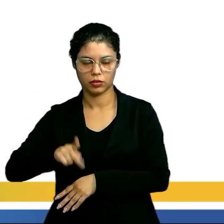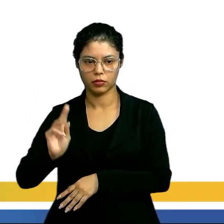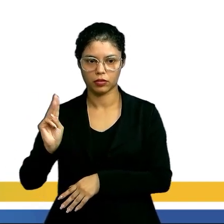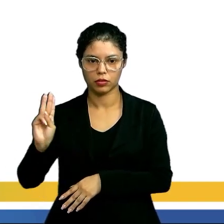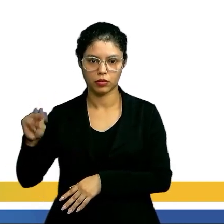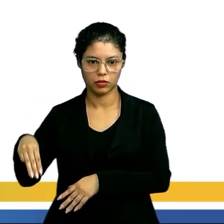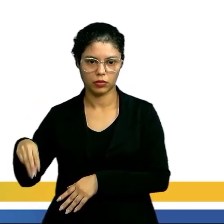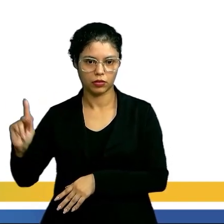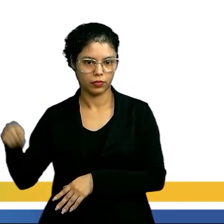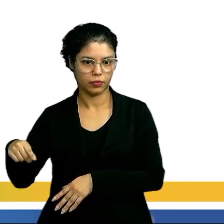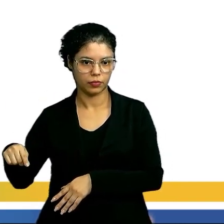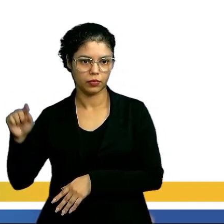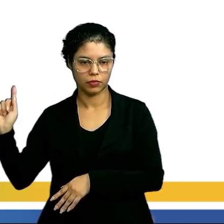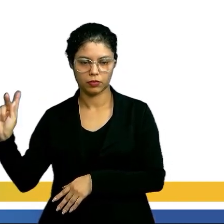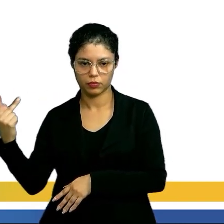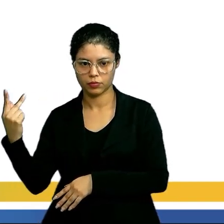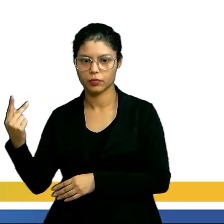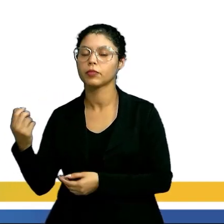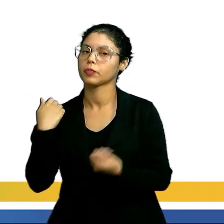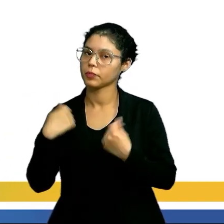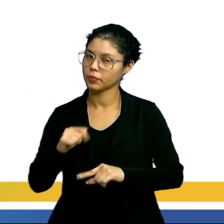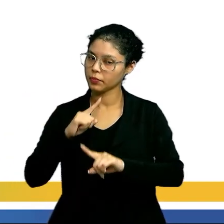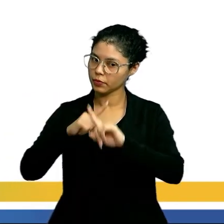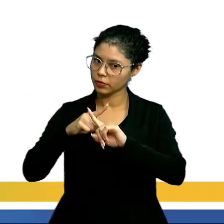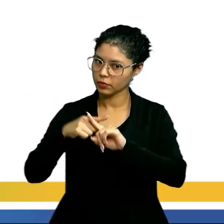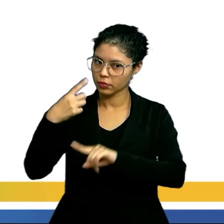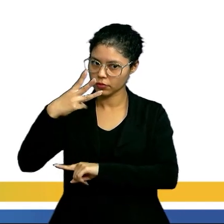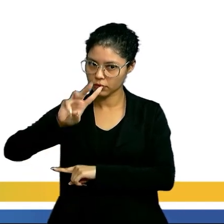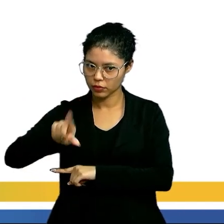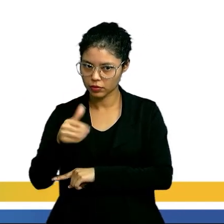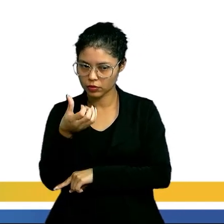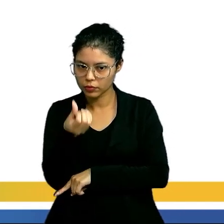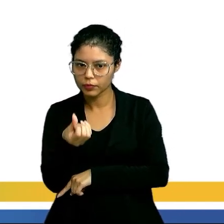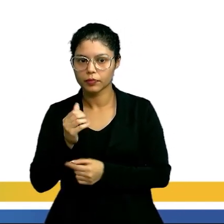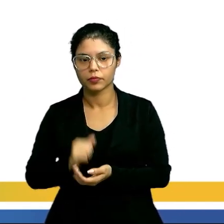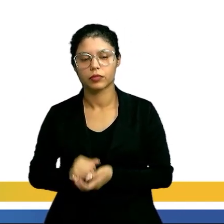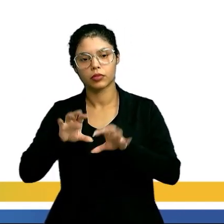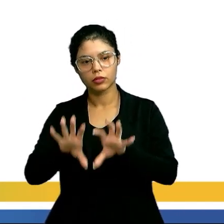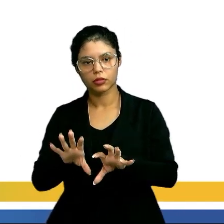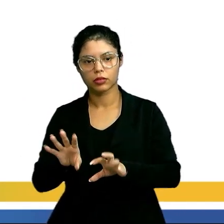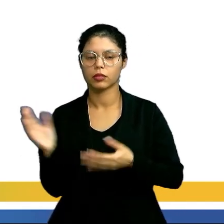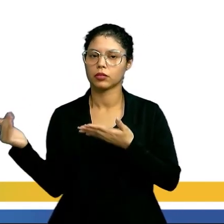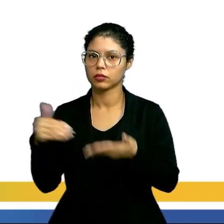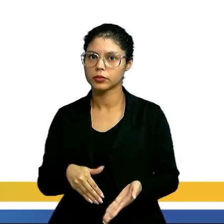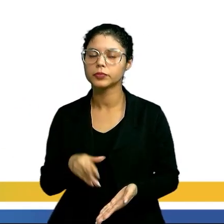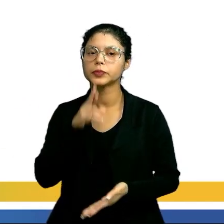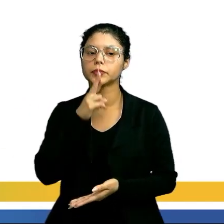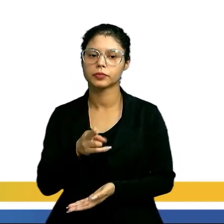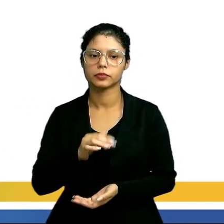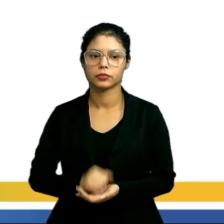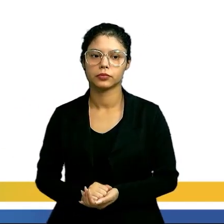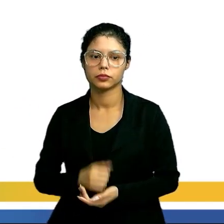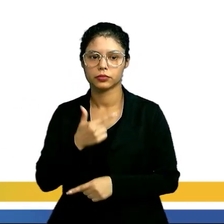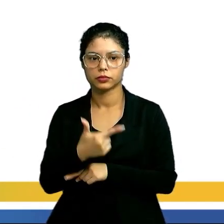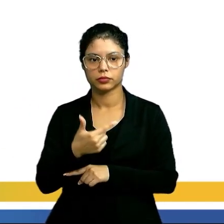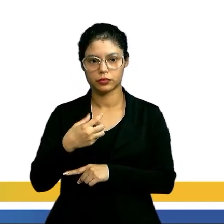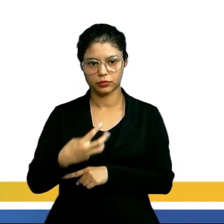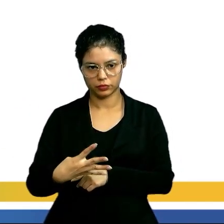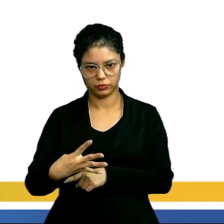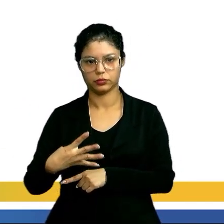pode dizer que isso trata-se de uma conversão de energia potencial elétrica em energia cinética, o que dessa forma vai